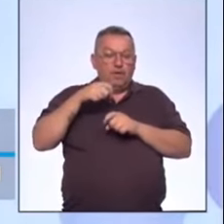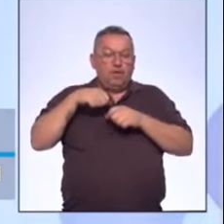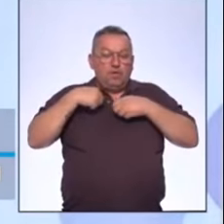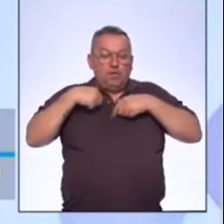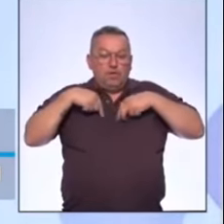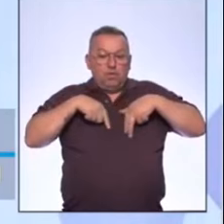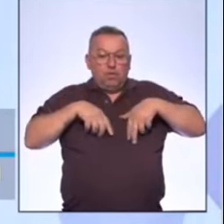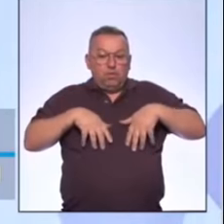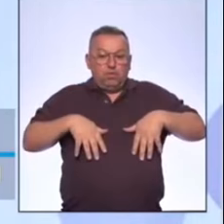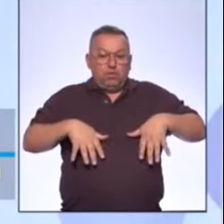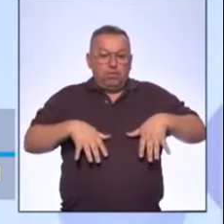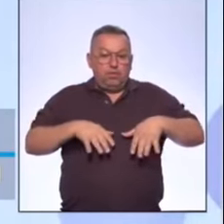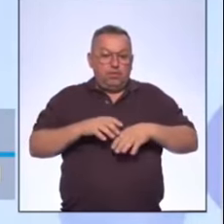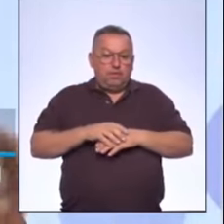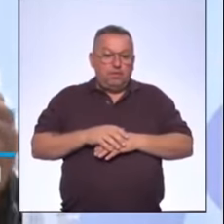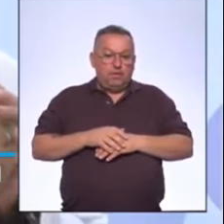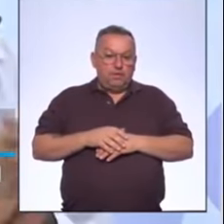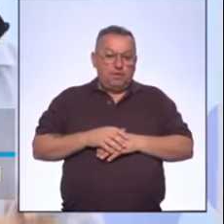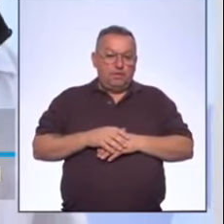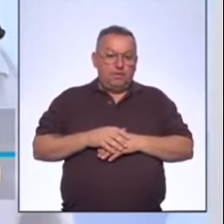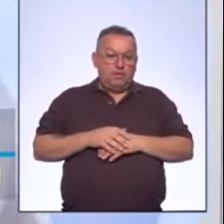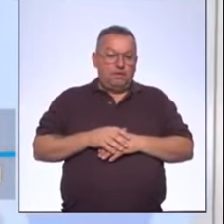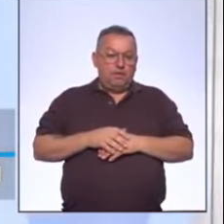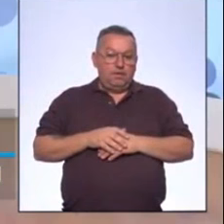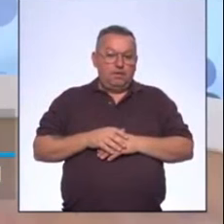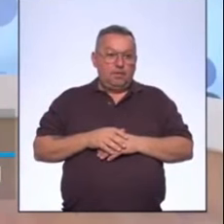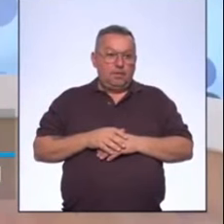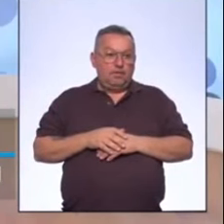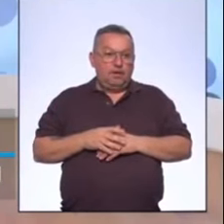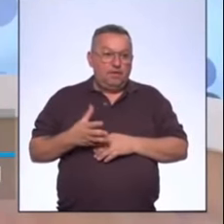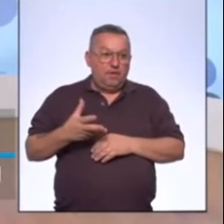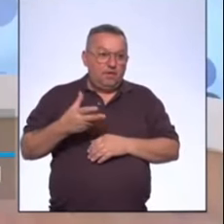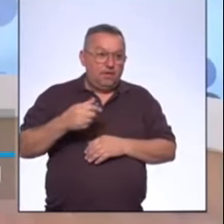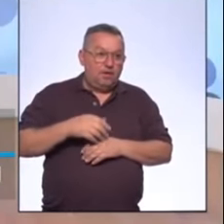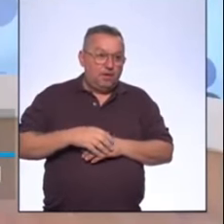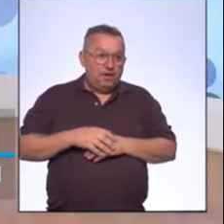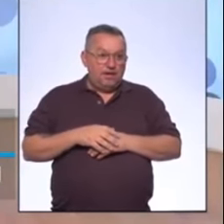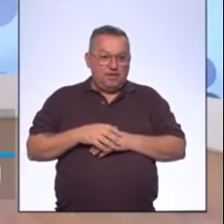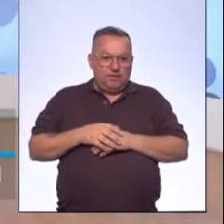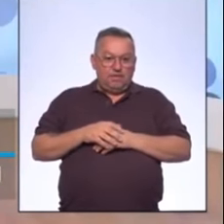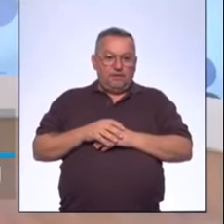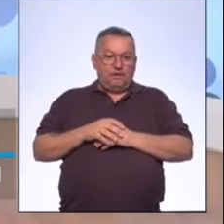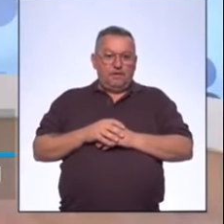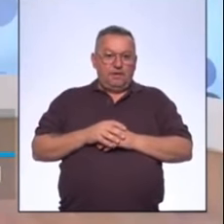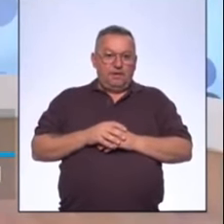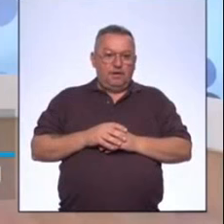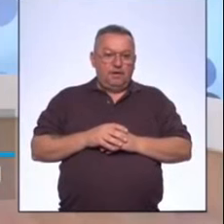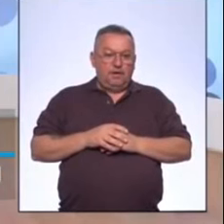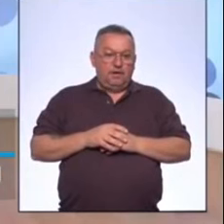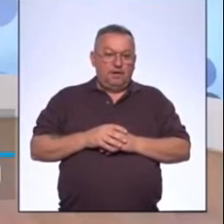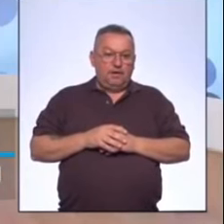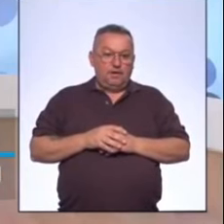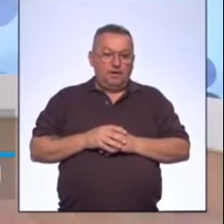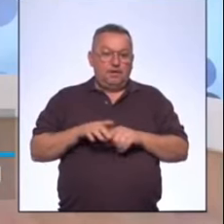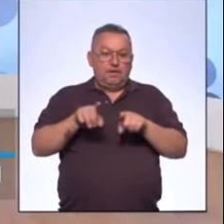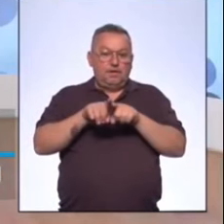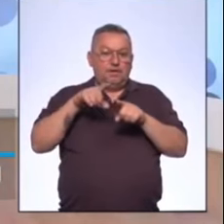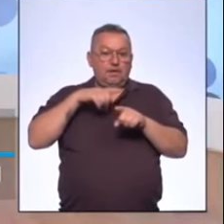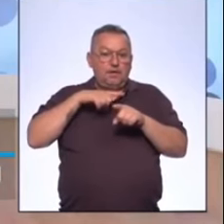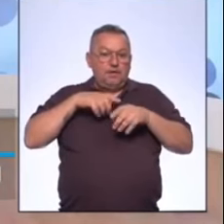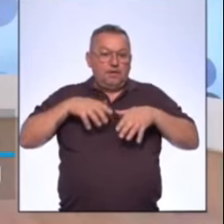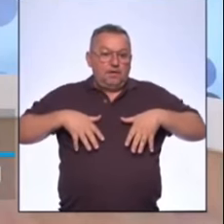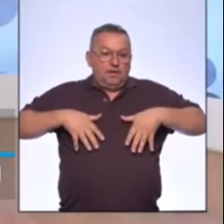circulatório. Muito obrigado, professor. Está perfeito. Muito obrigado. Então, ó, a gente tem o